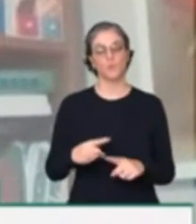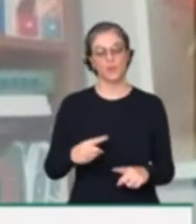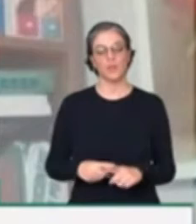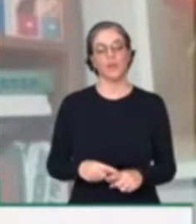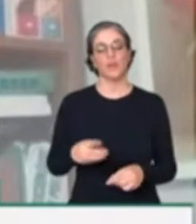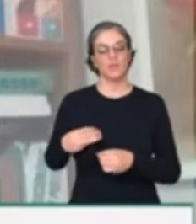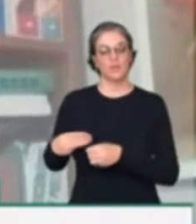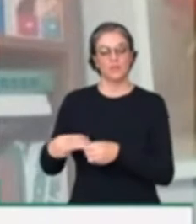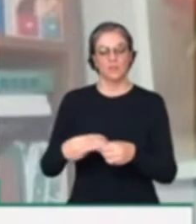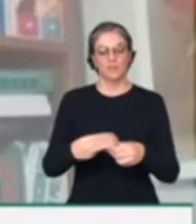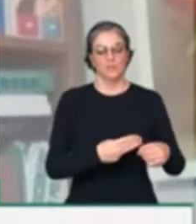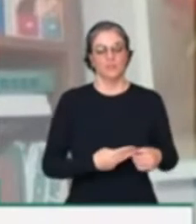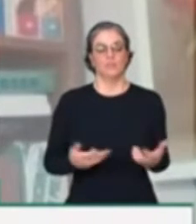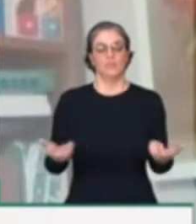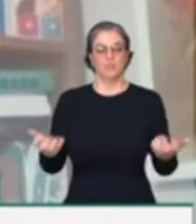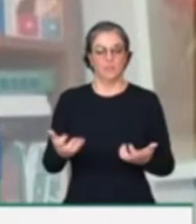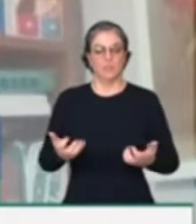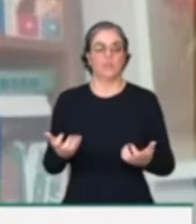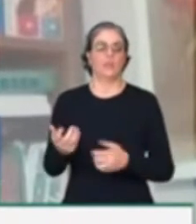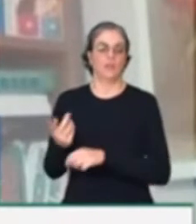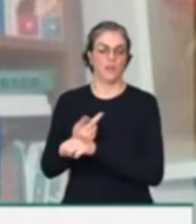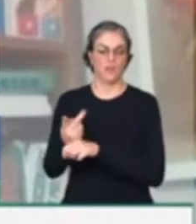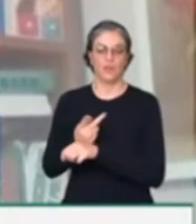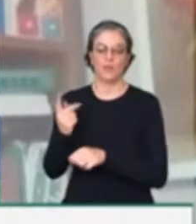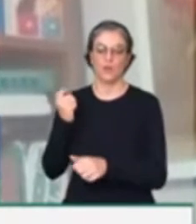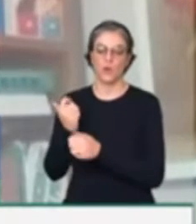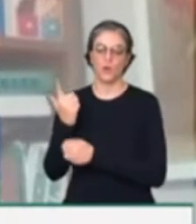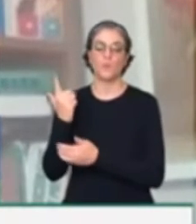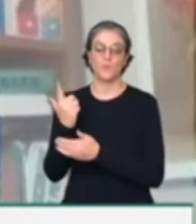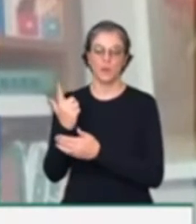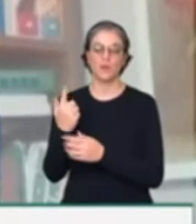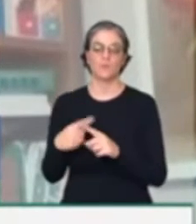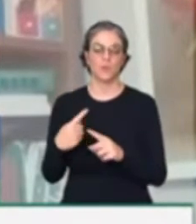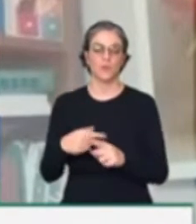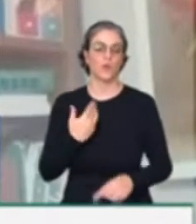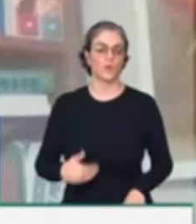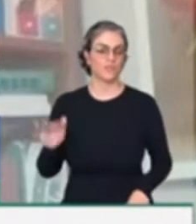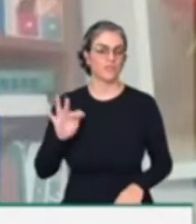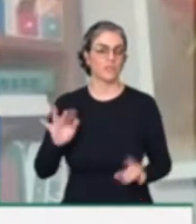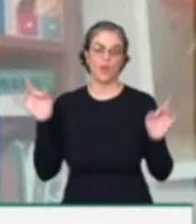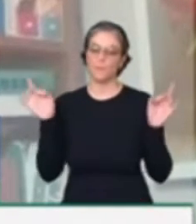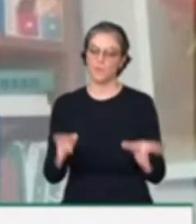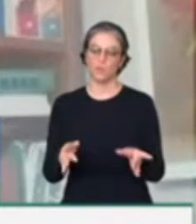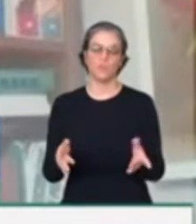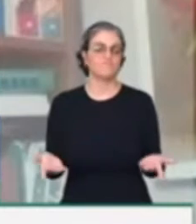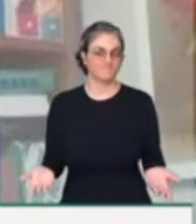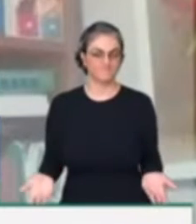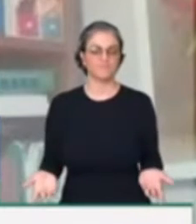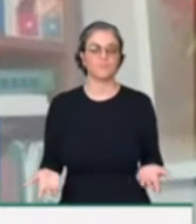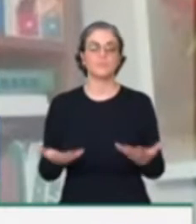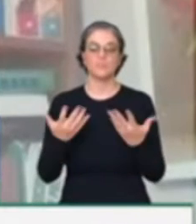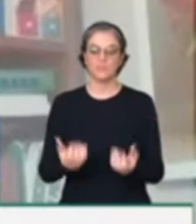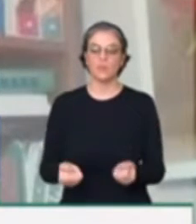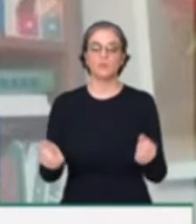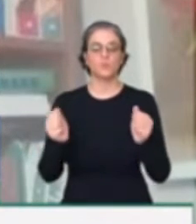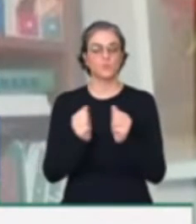eles buscam comprar a vacina diante do caos e do abandono do governo federal. Quero pedir que derrubemos juntos